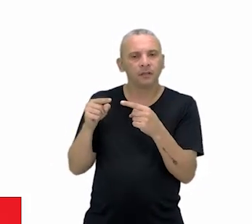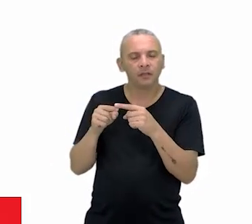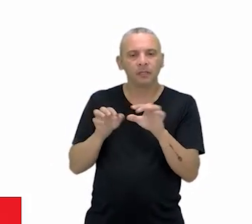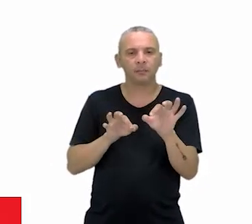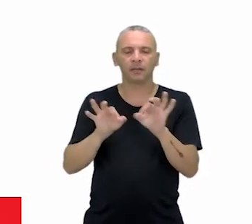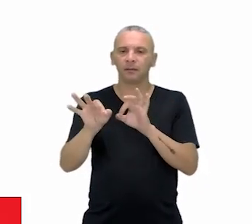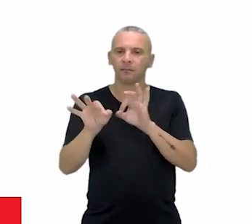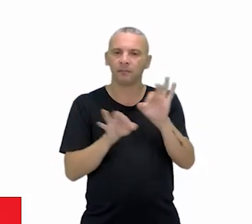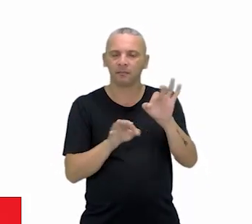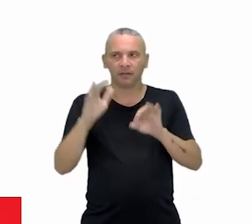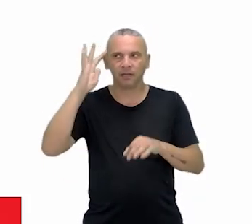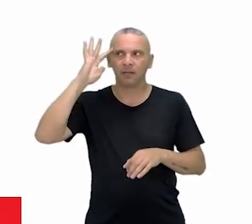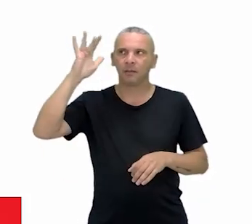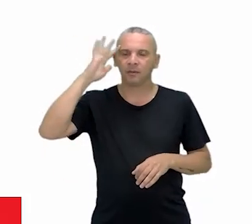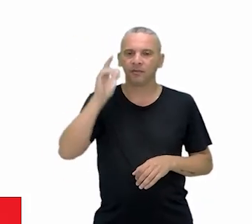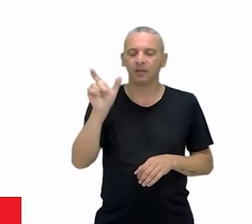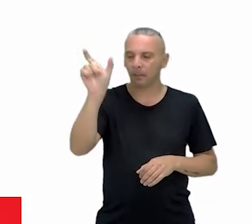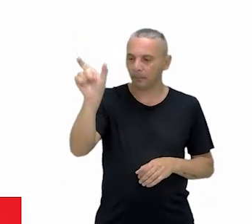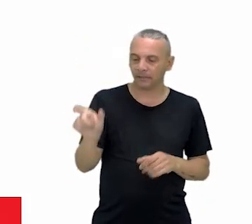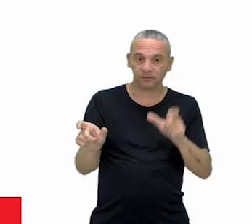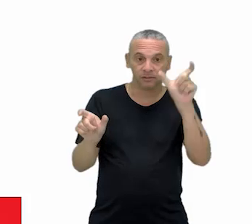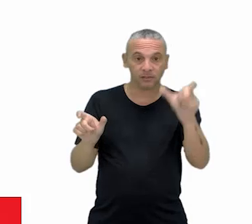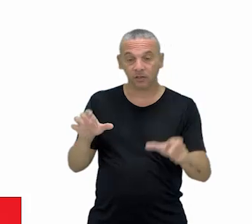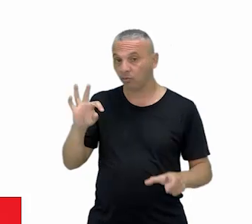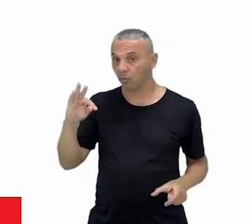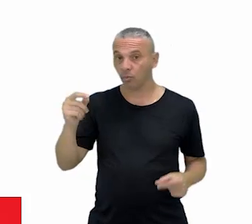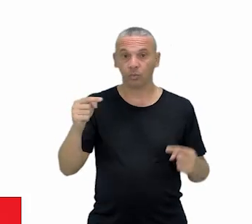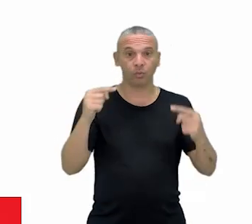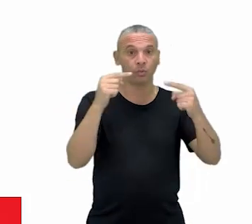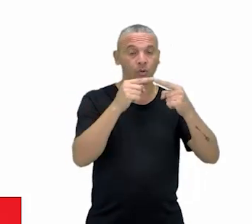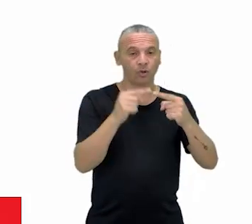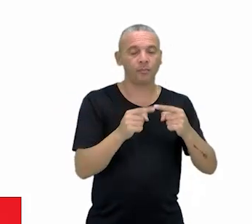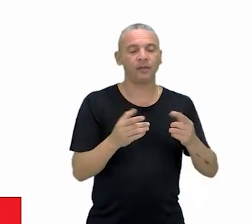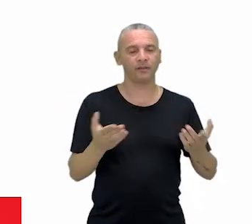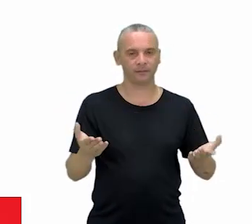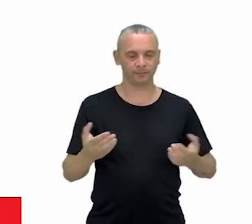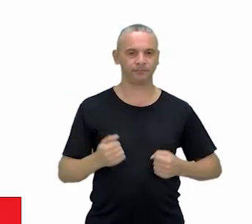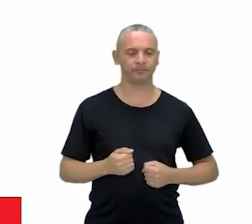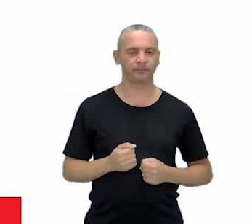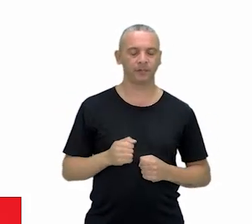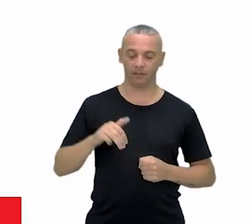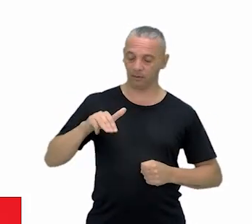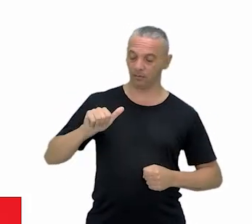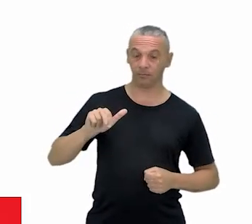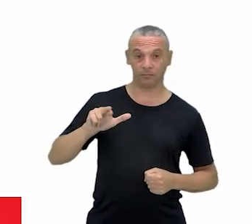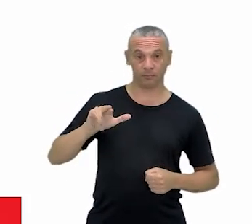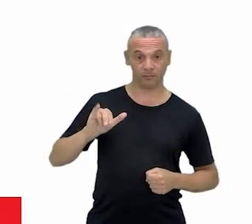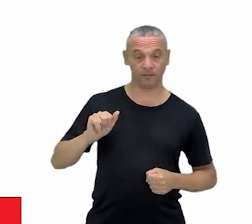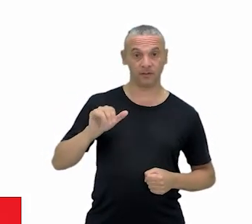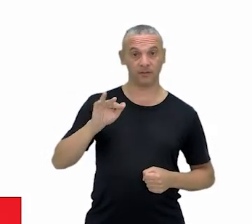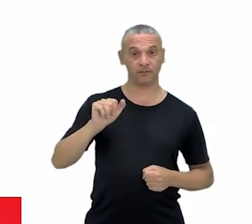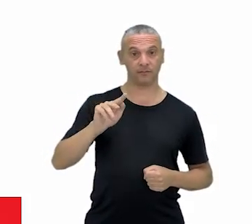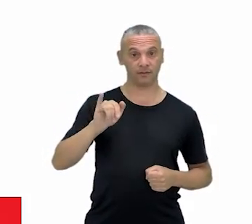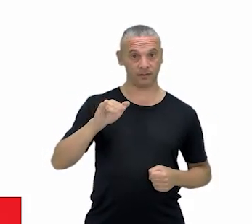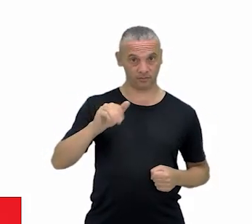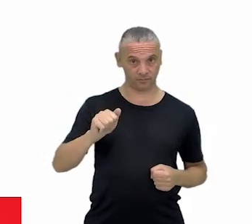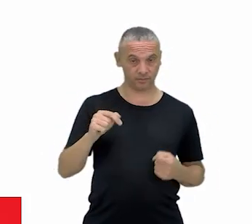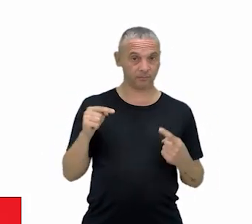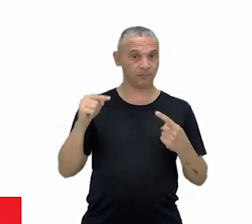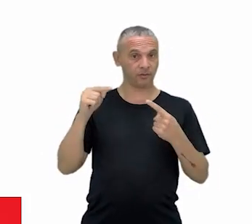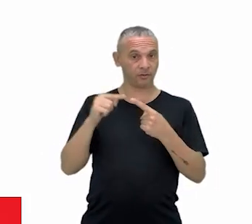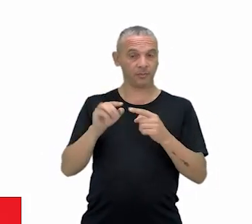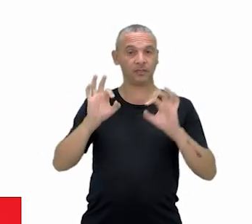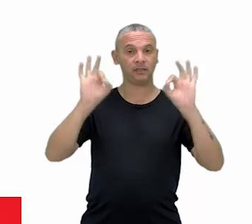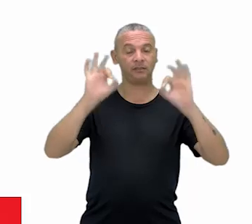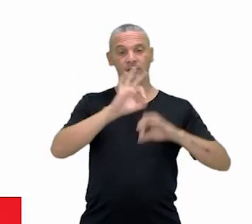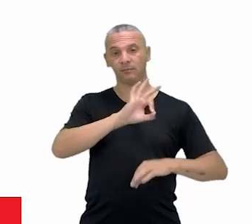trama, imaginando os personagens e todo o cenário de época. Muito bom. Maria de Fátima, romance épico, maravilhoso.